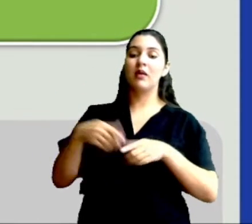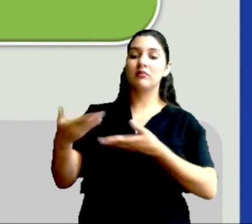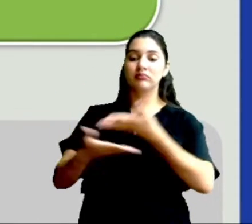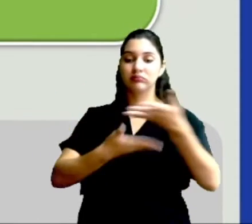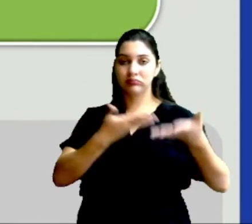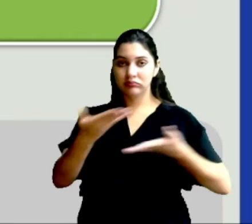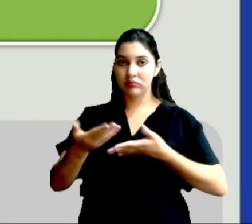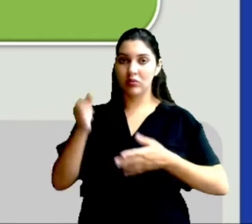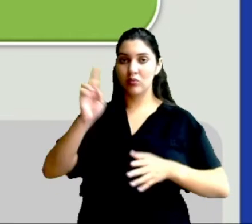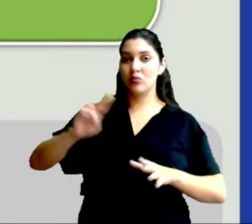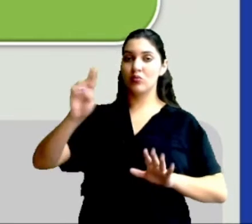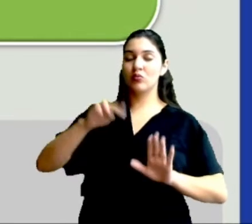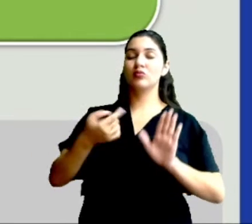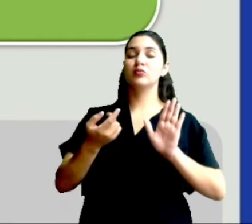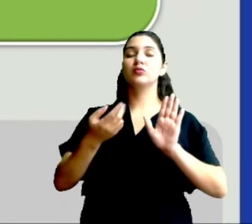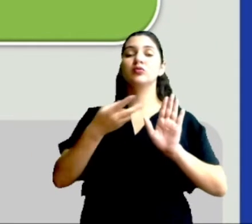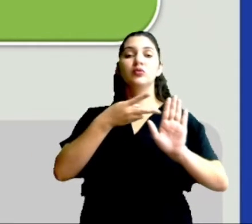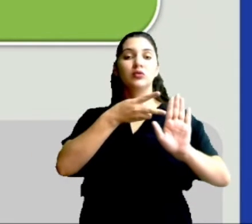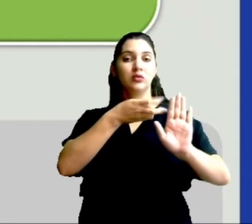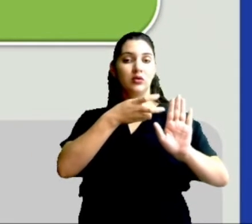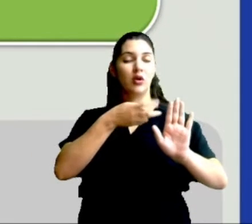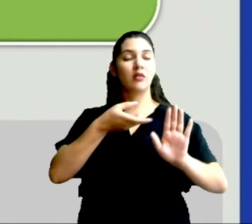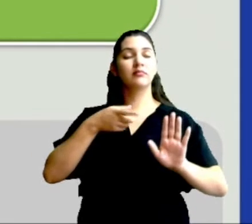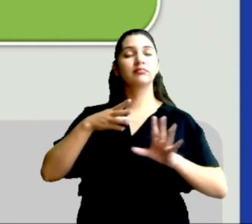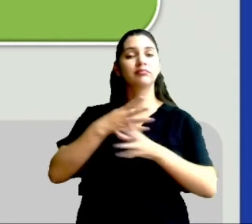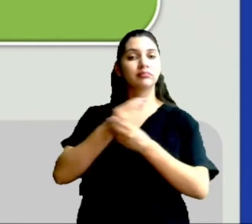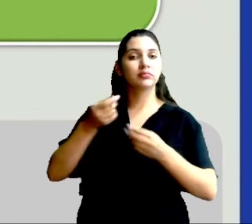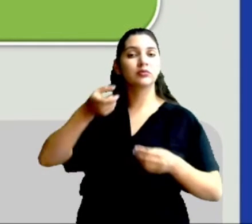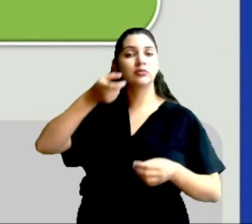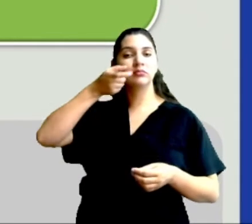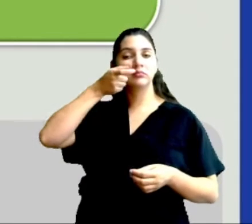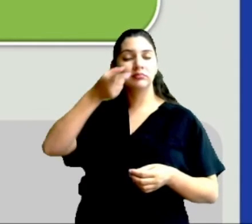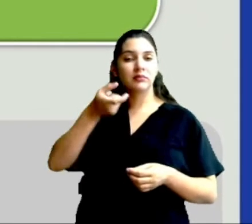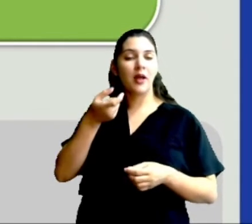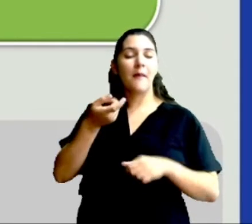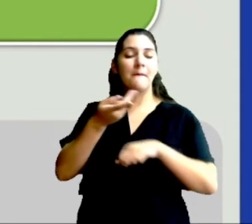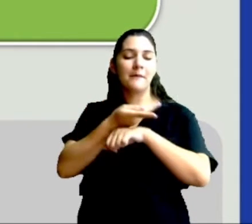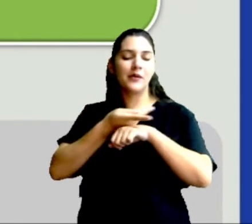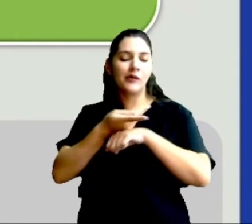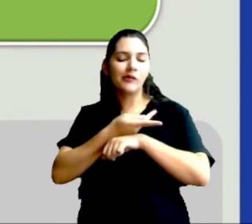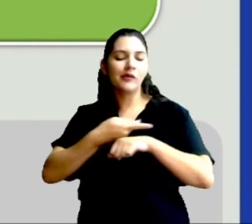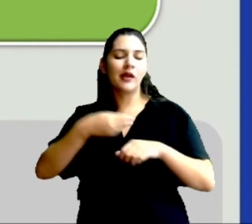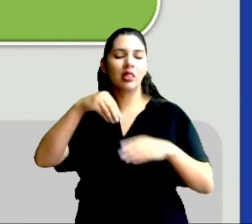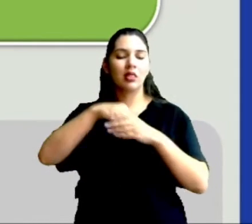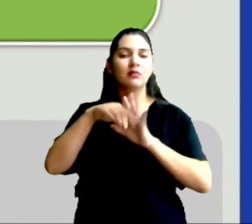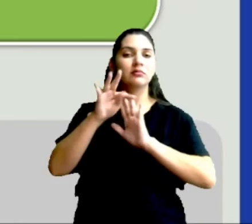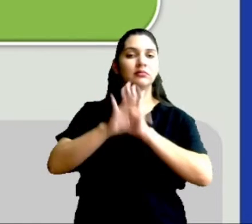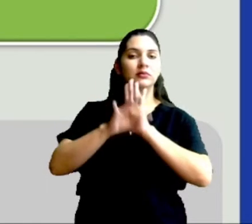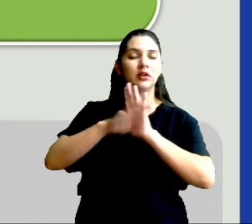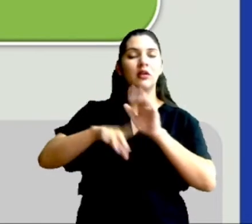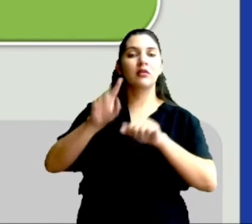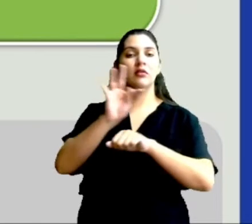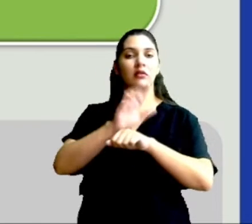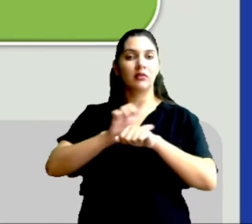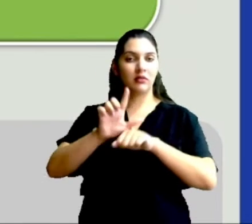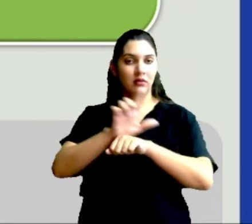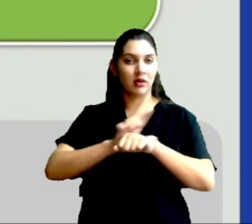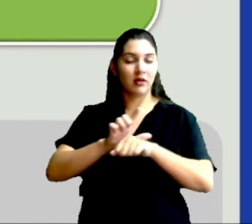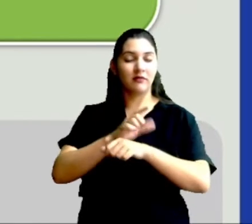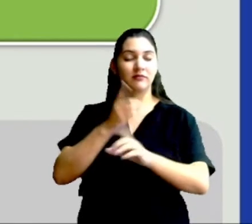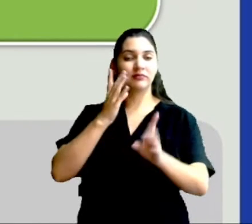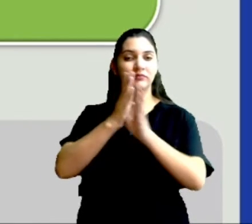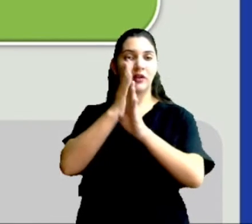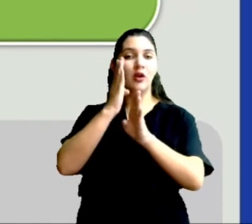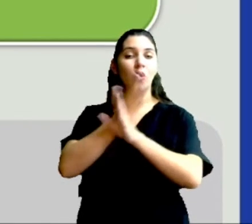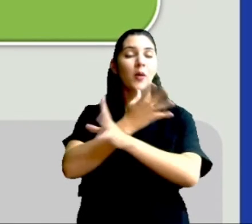do uso de conotação, então é muito interessante você procurar sempre dentro de textos literários que você vai encontrar